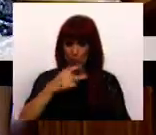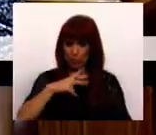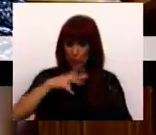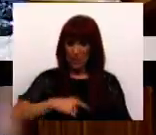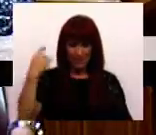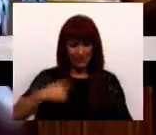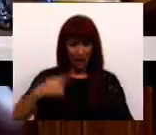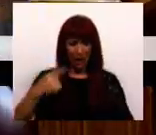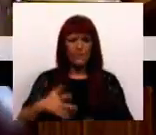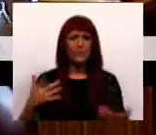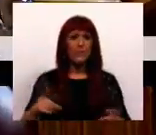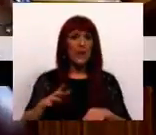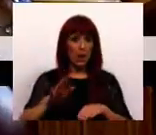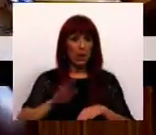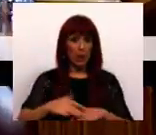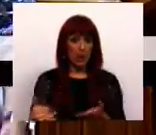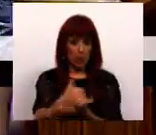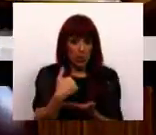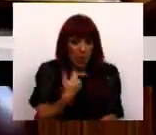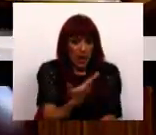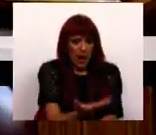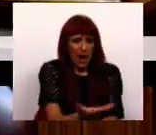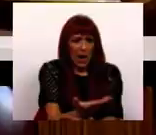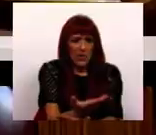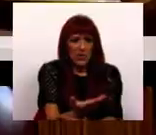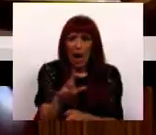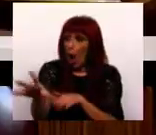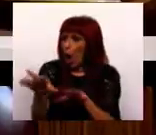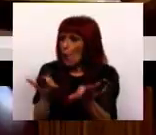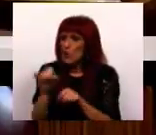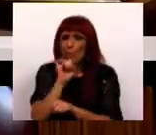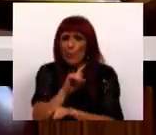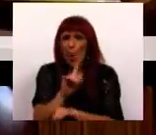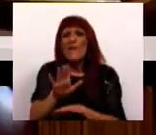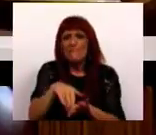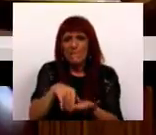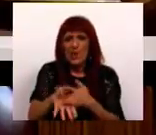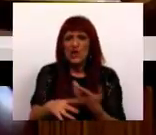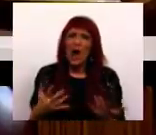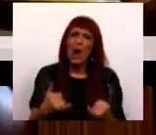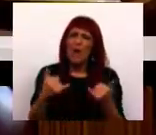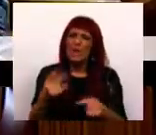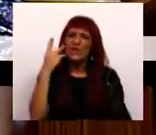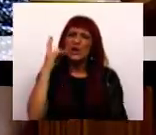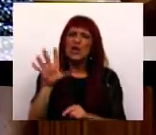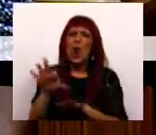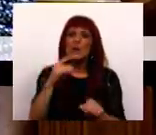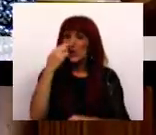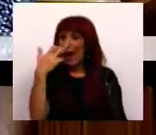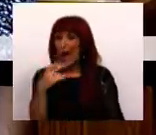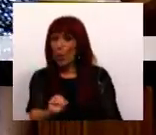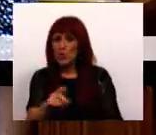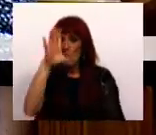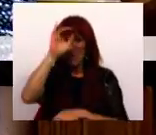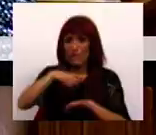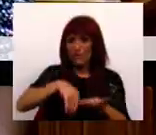têm, de que, face aos recursos que temos, há opções que podem ser tomadas. Agora vamos lá ver opções erradas que o